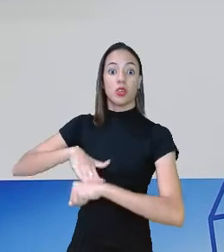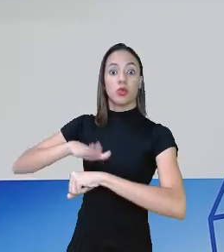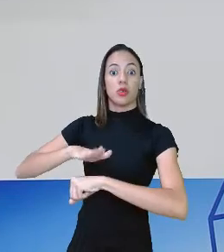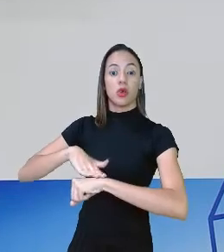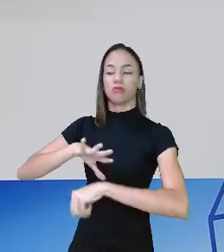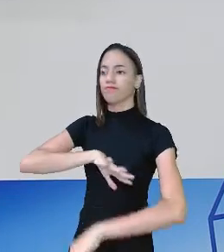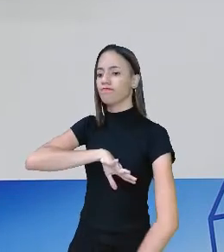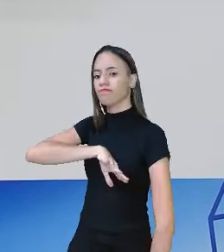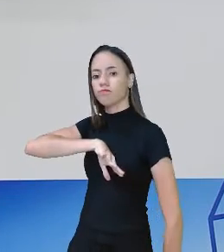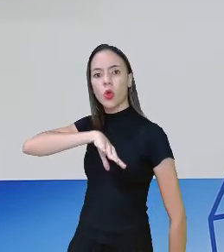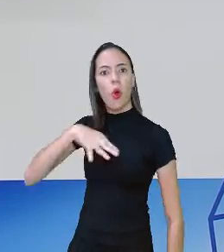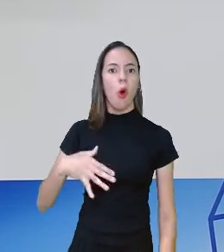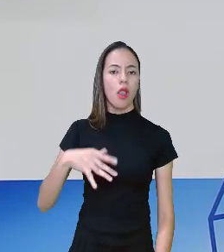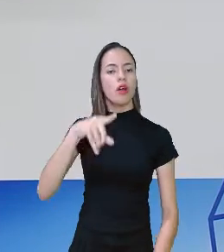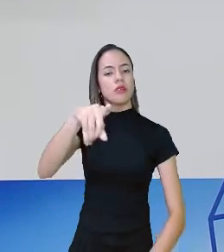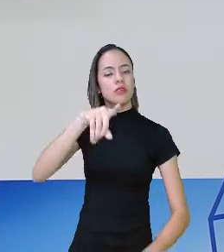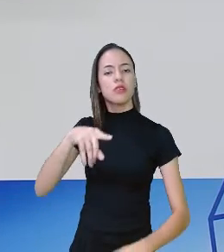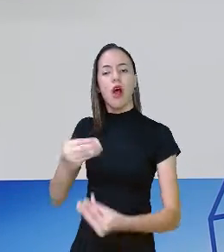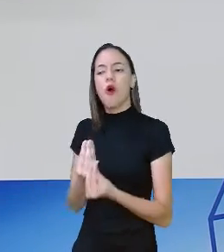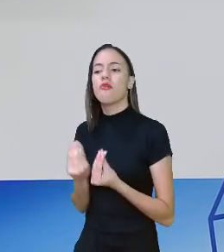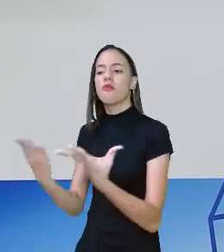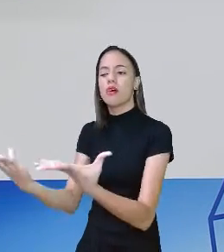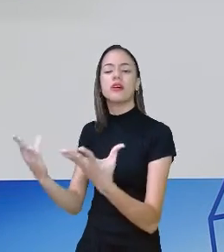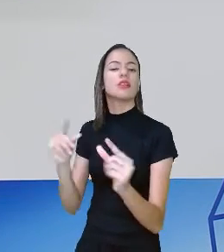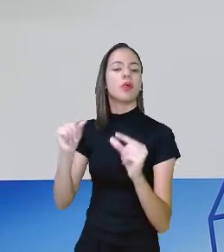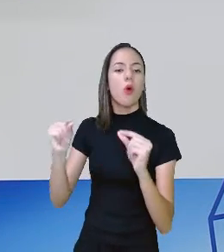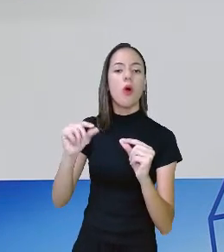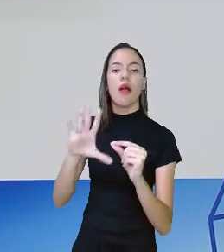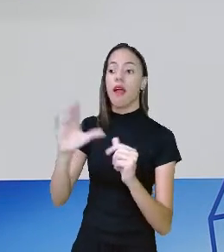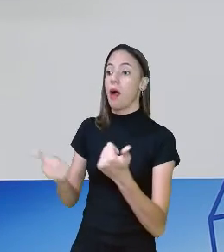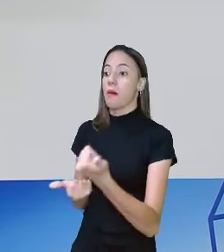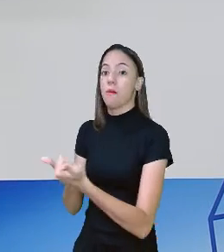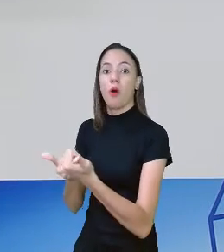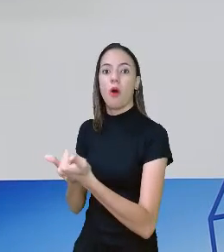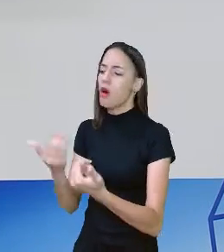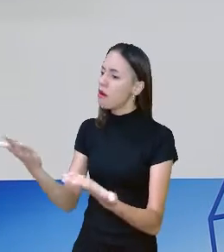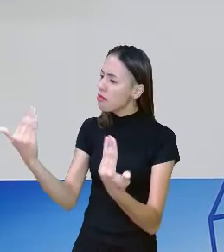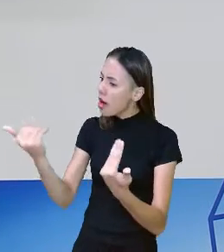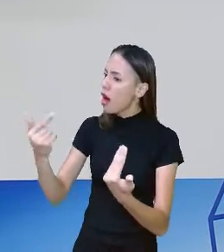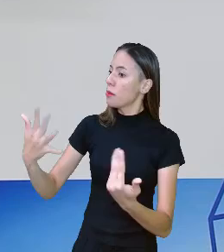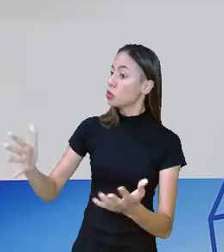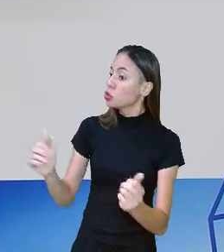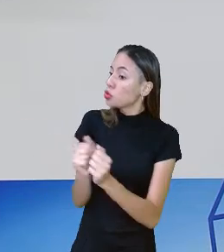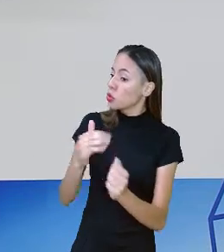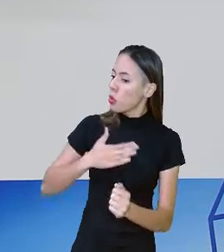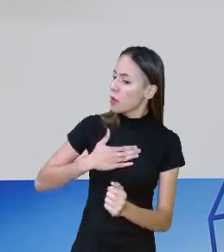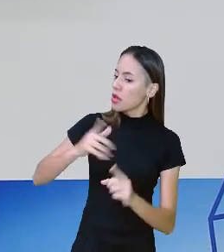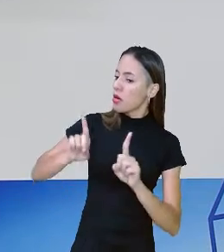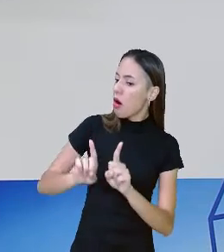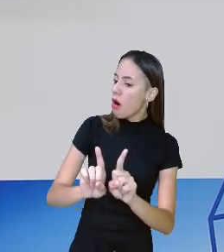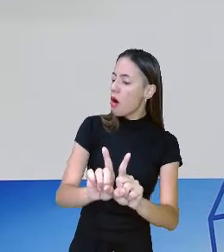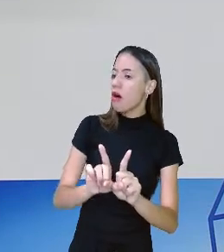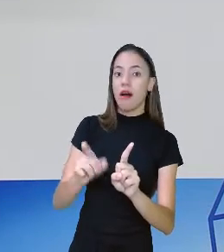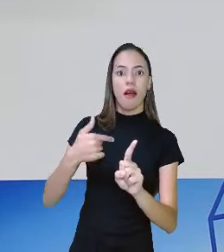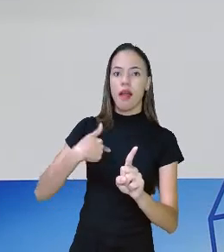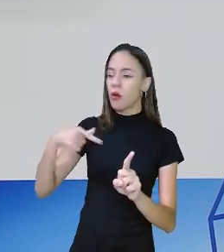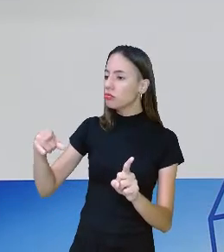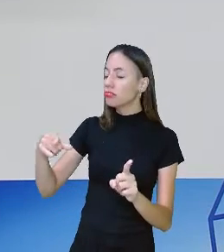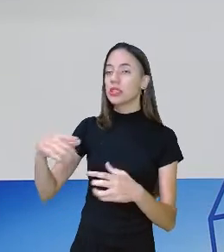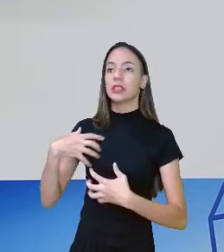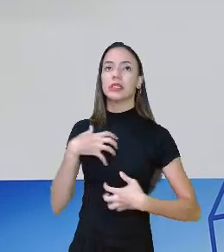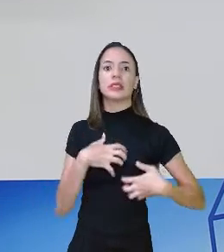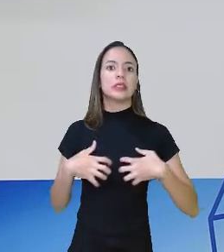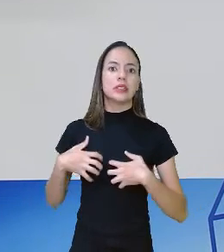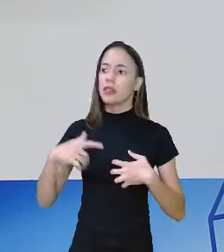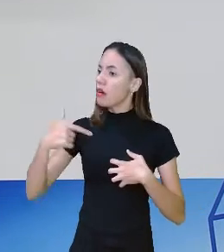Então, ofereça suporte, vamos, você vai comigo, o que faltar, eu vou estar aqui para te